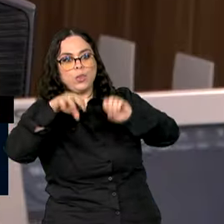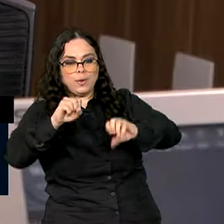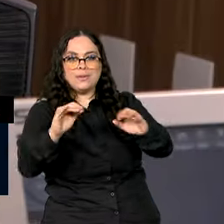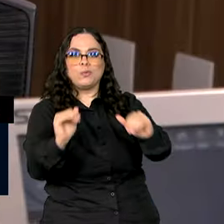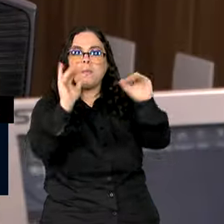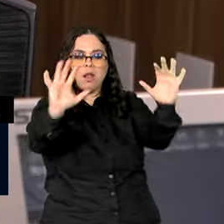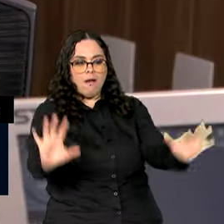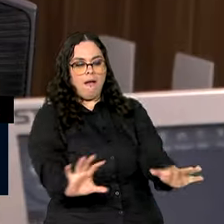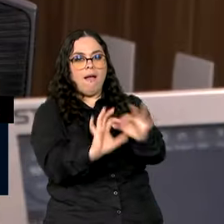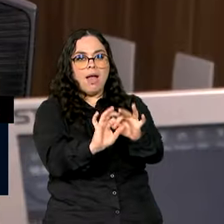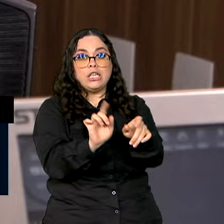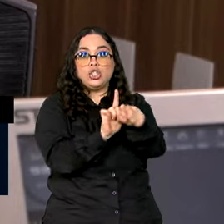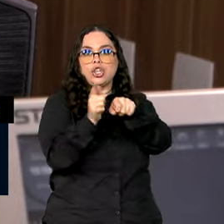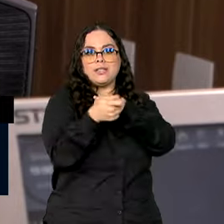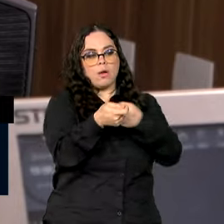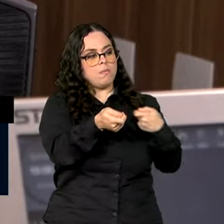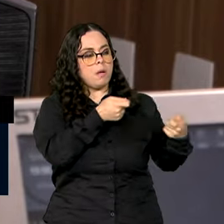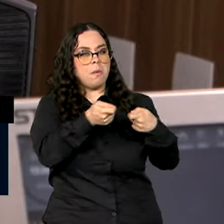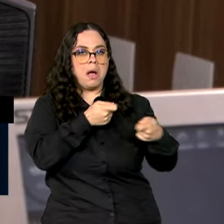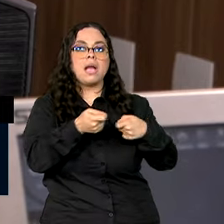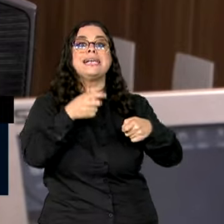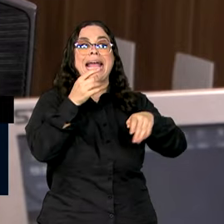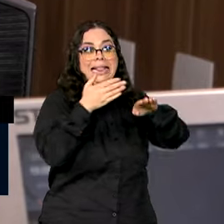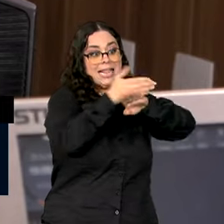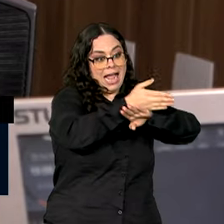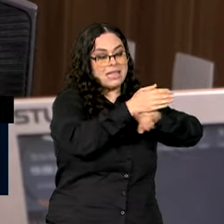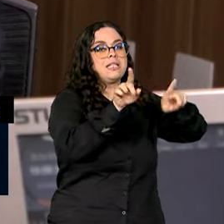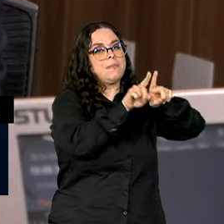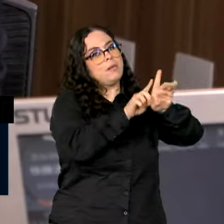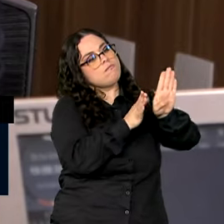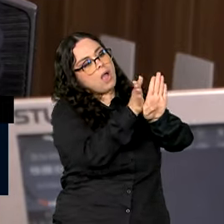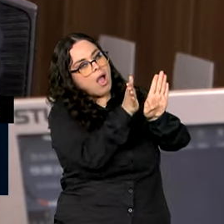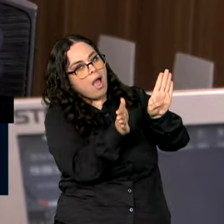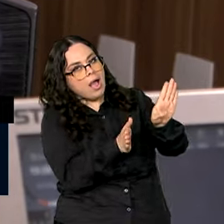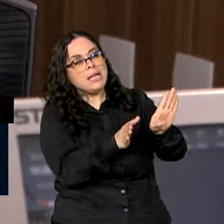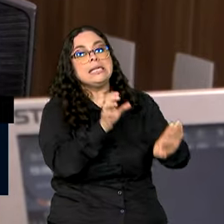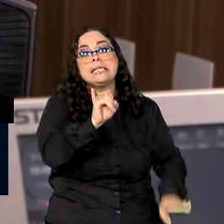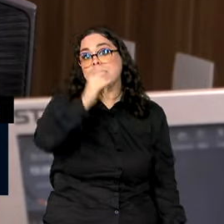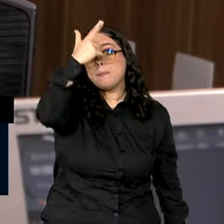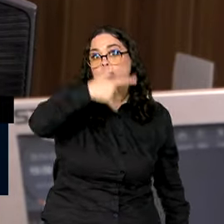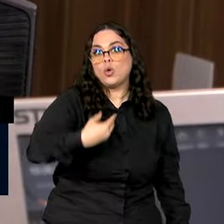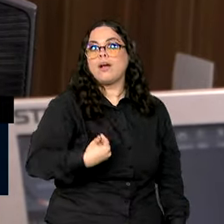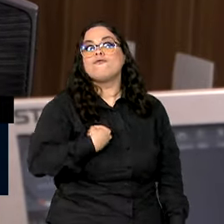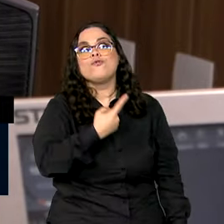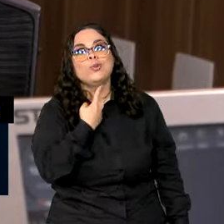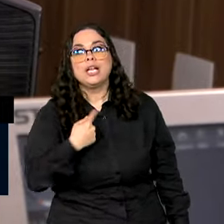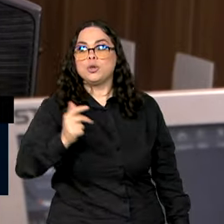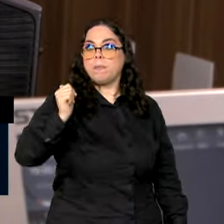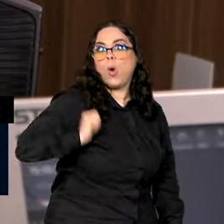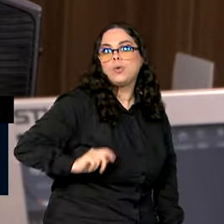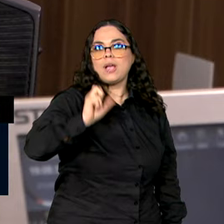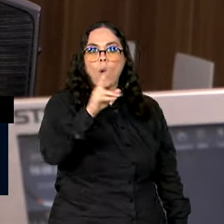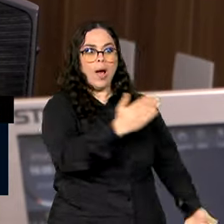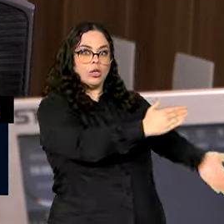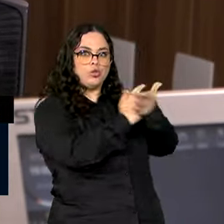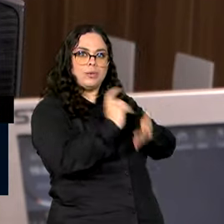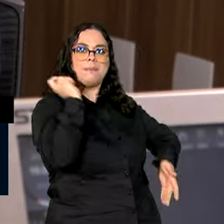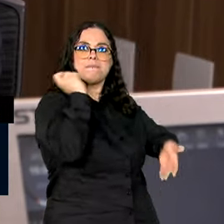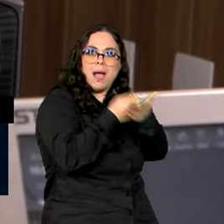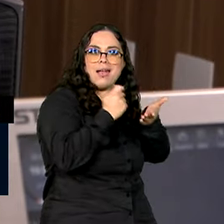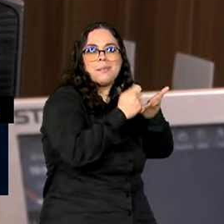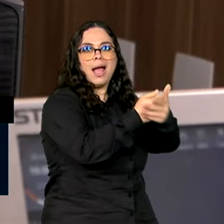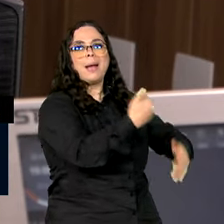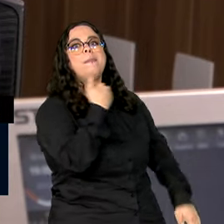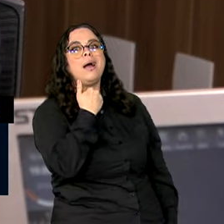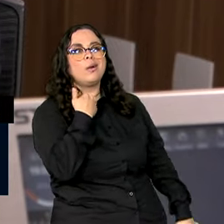tem uma gestão independente do acesso e então todos aqueles que querem bolsas ou que querem obter um financiamento para o acesso à